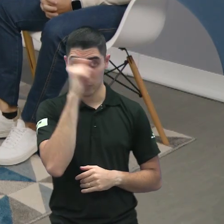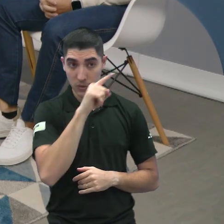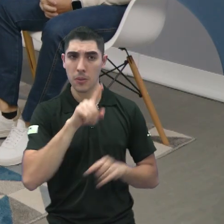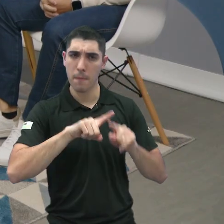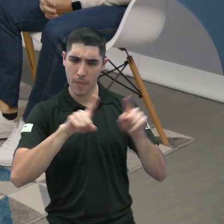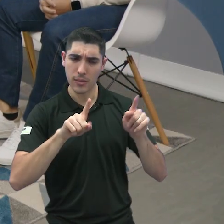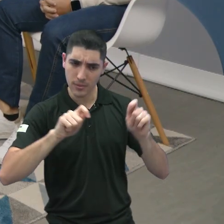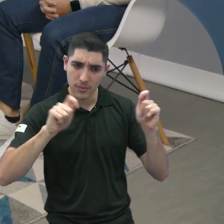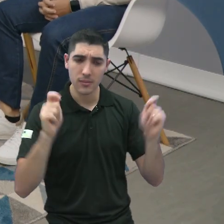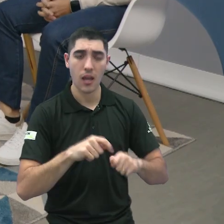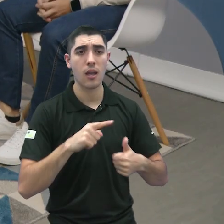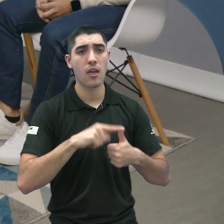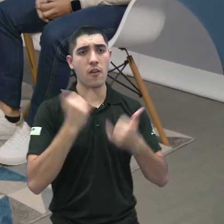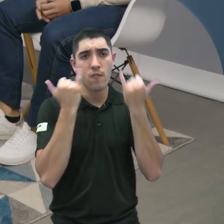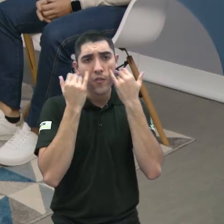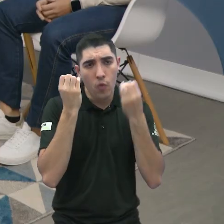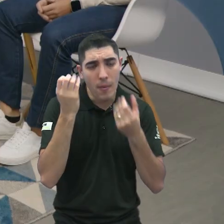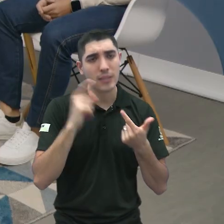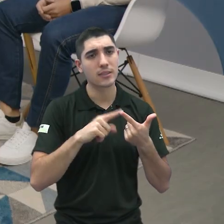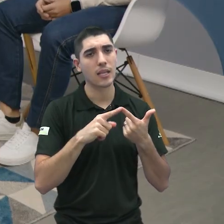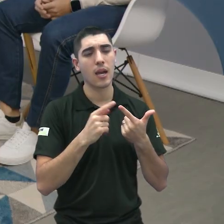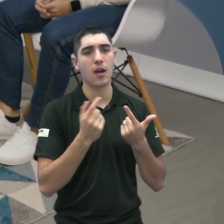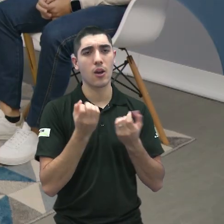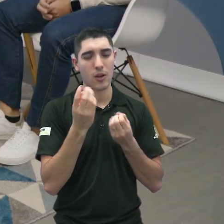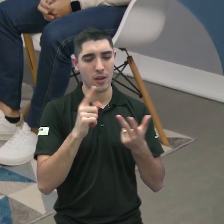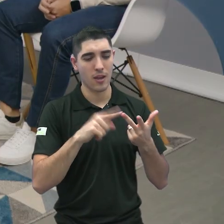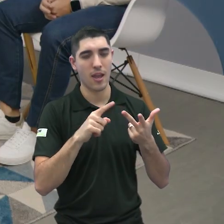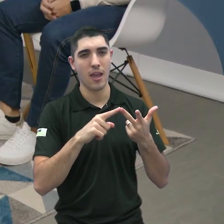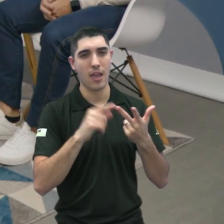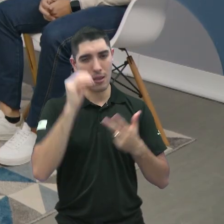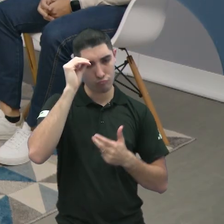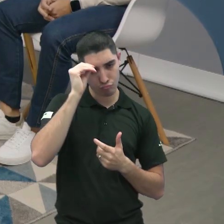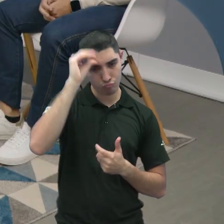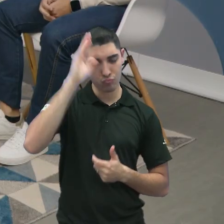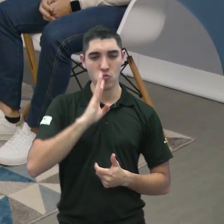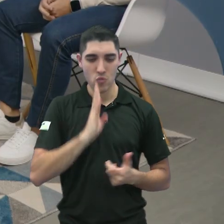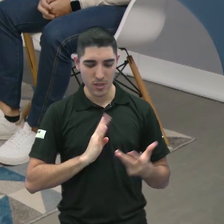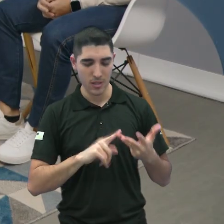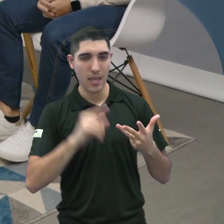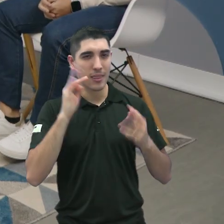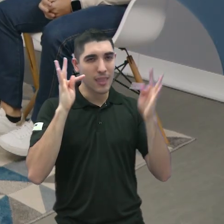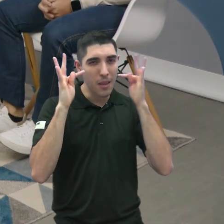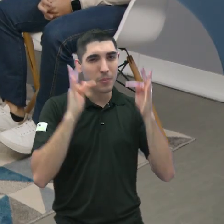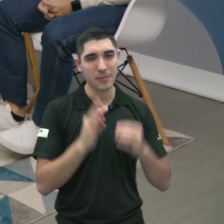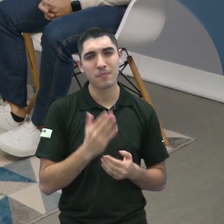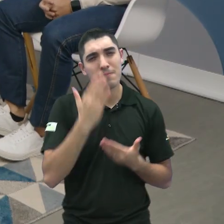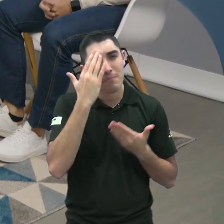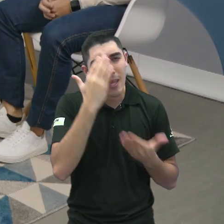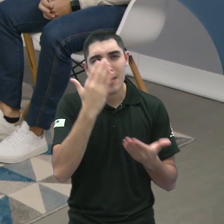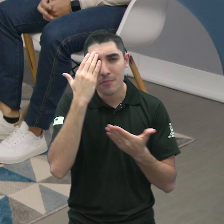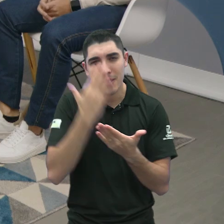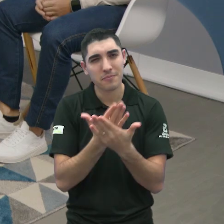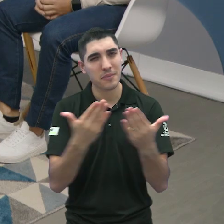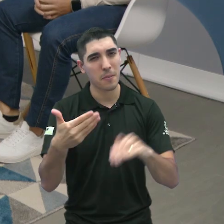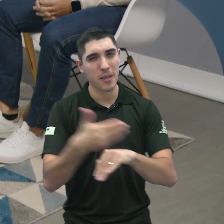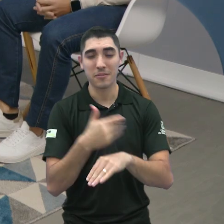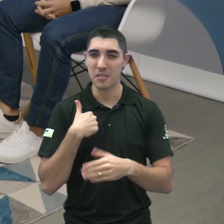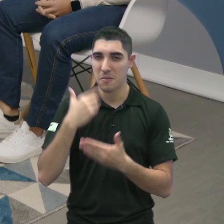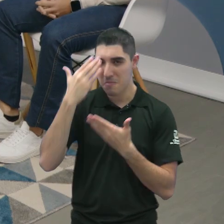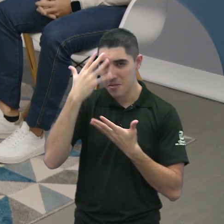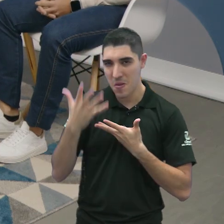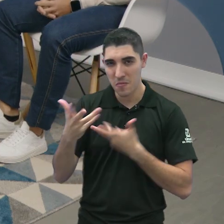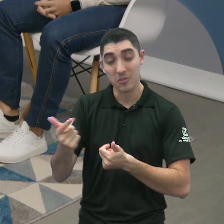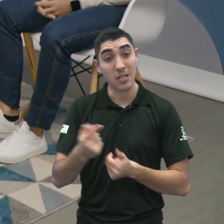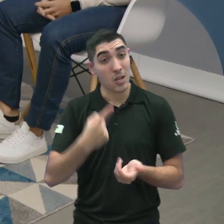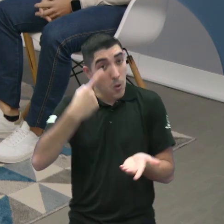né? Com informação, autoconhecimento, muita terapia também. Gente, obrigada, viu, pela participação de vocês Agradeço aqui. o convite.